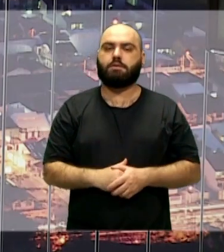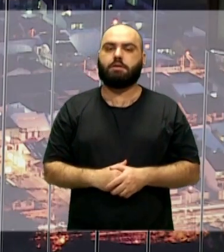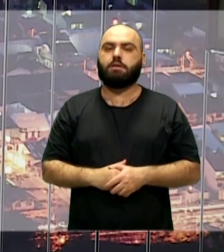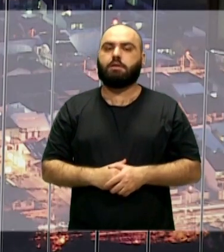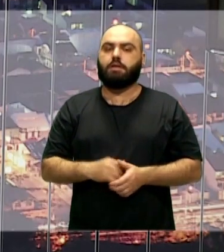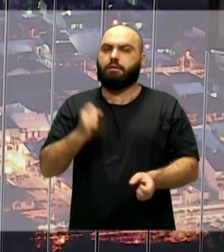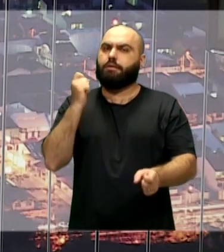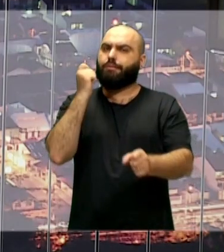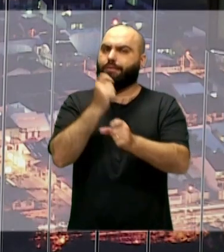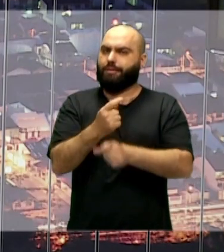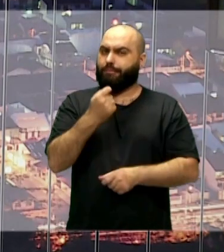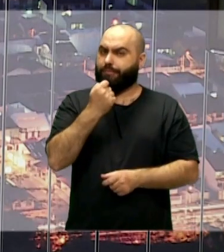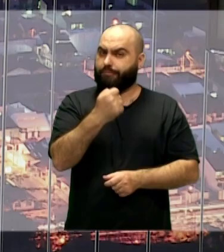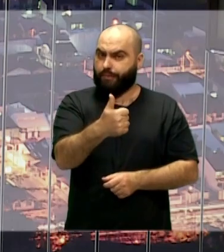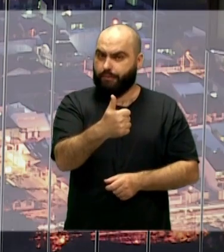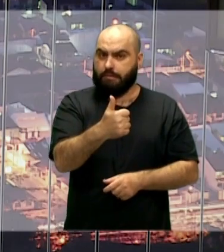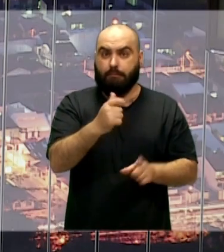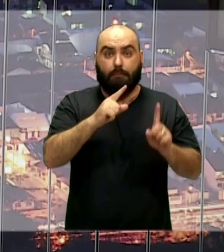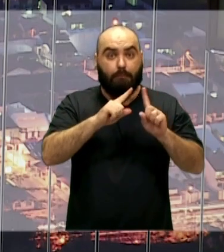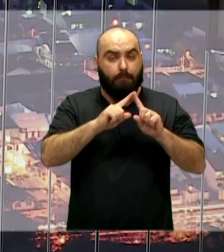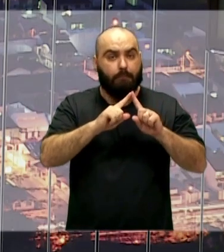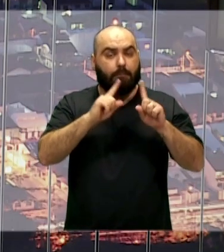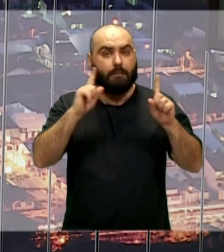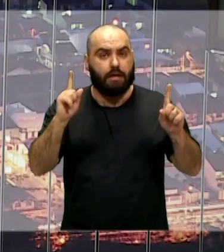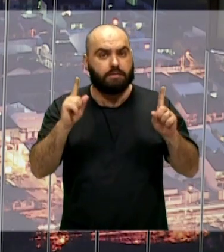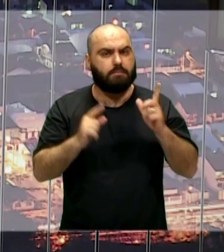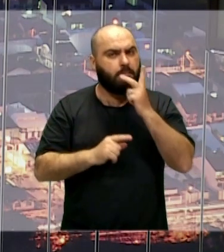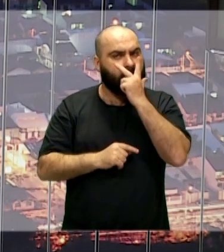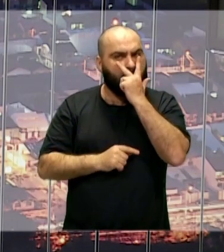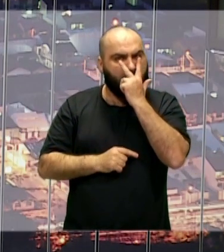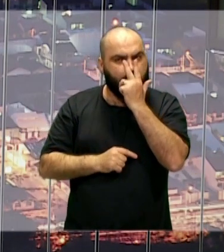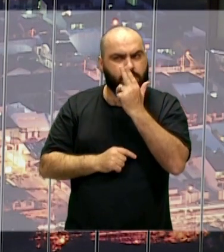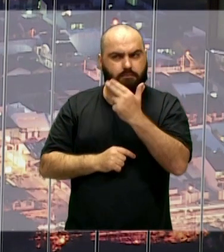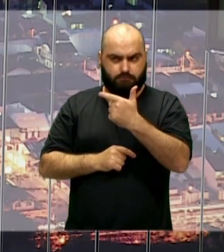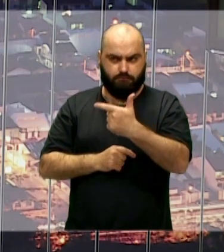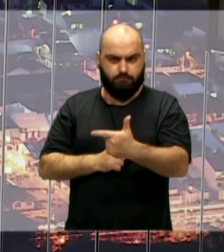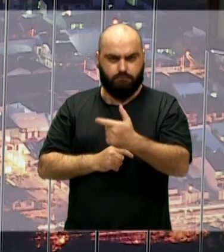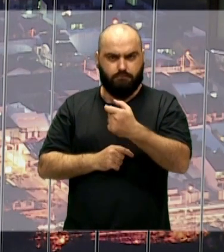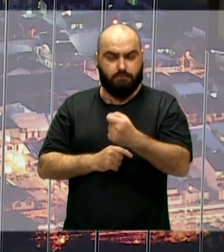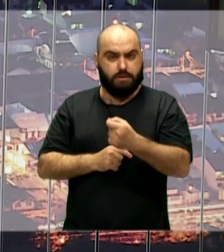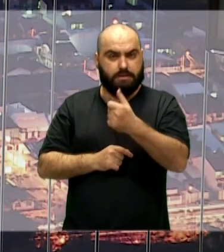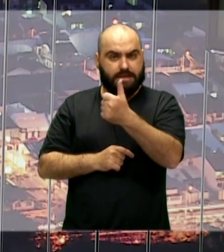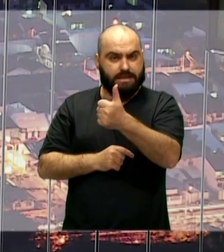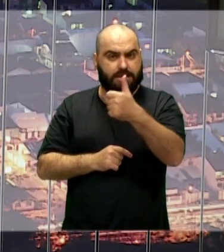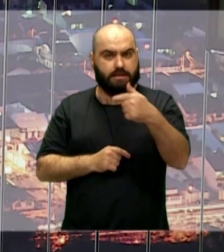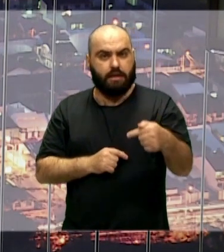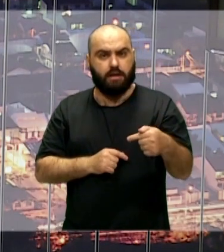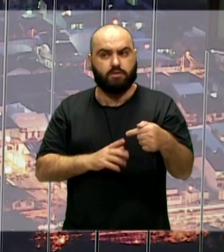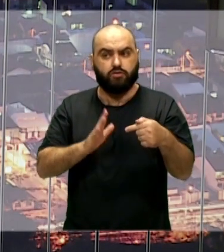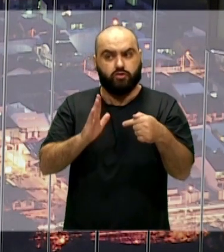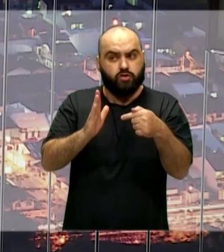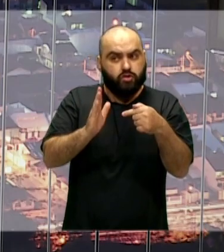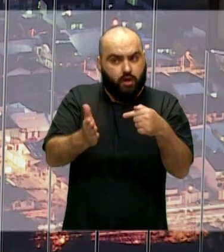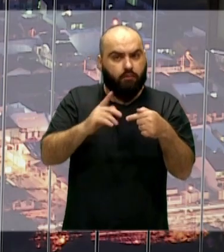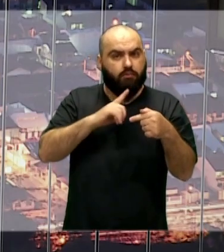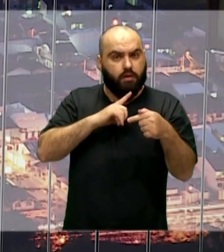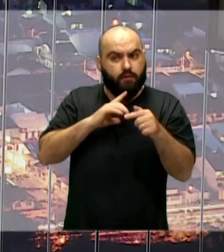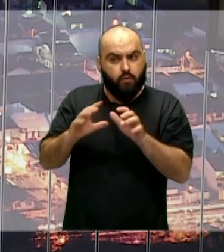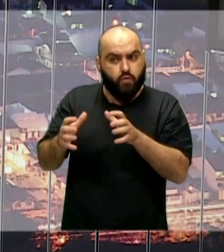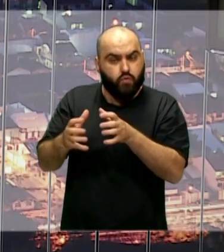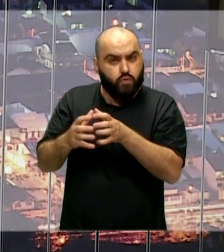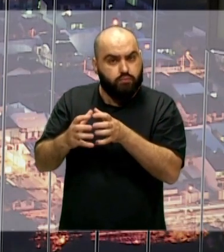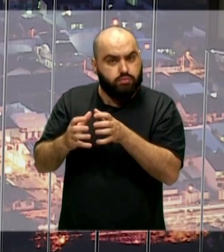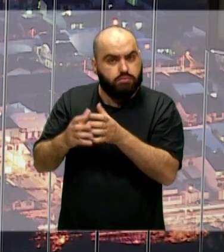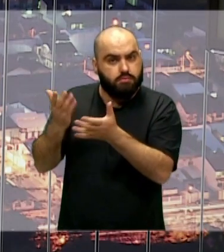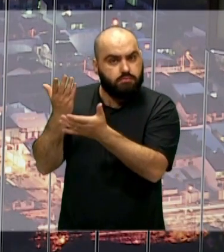pouco material, mas eu vi ali que eu acho que, se eu não me engano, em 2017 já existia ou teve um grupo de